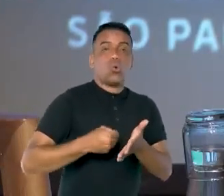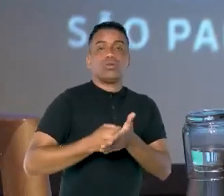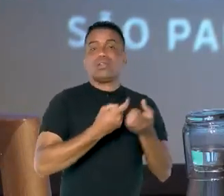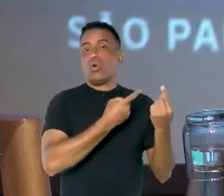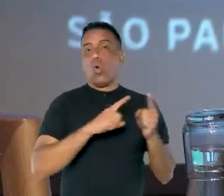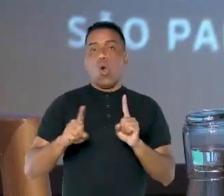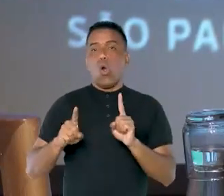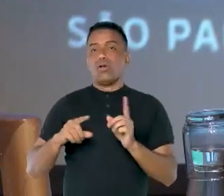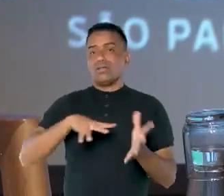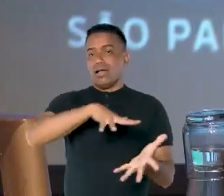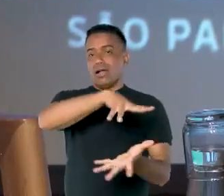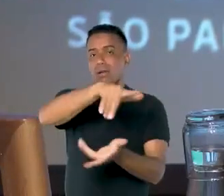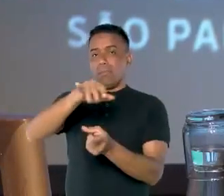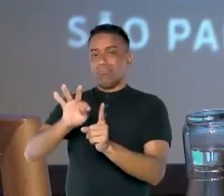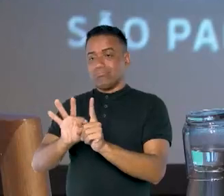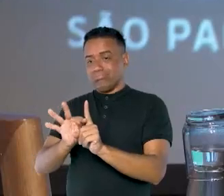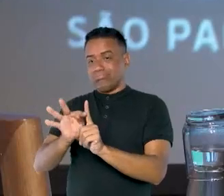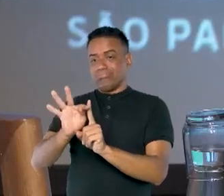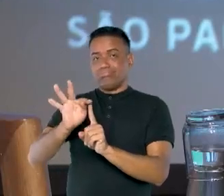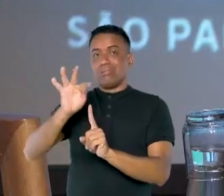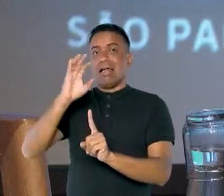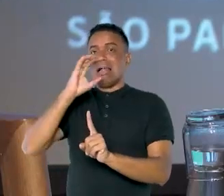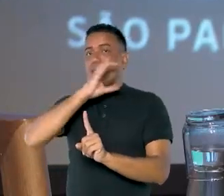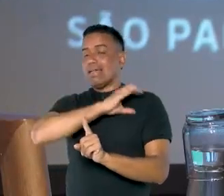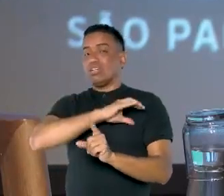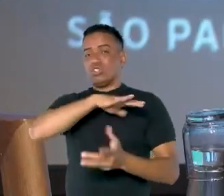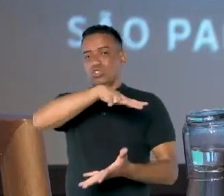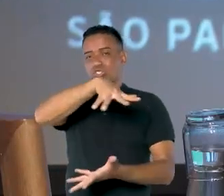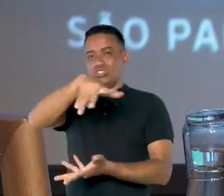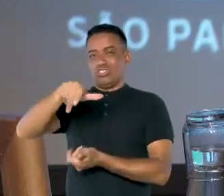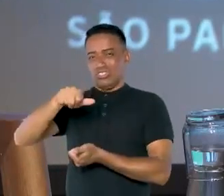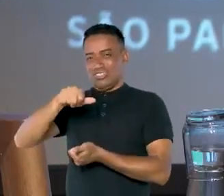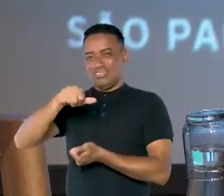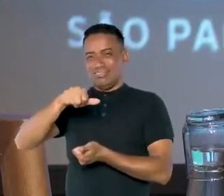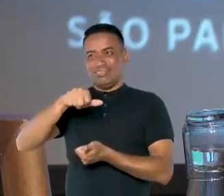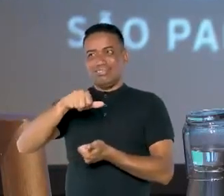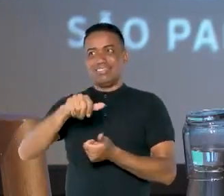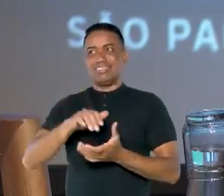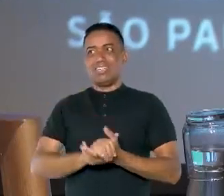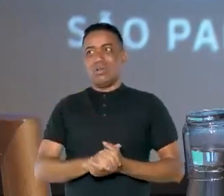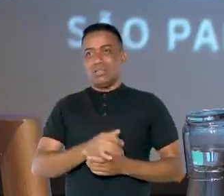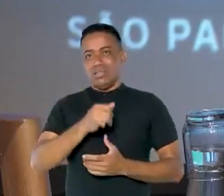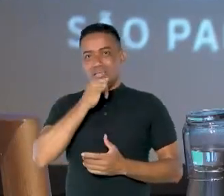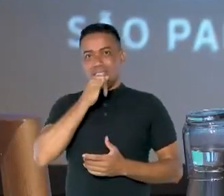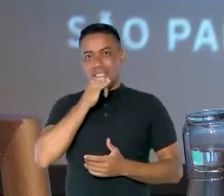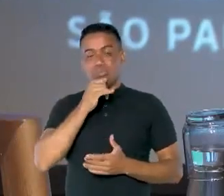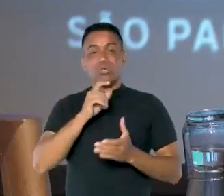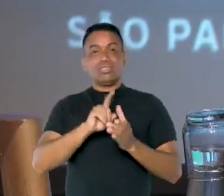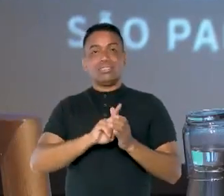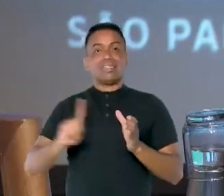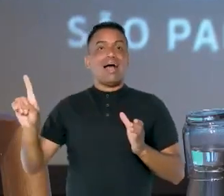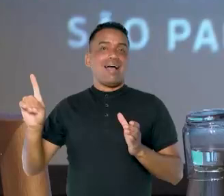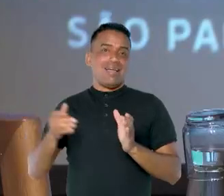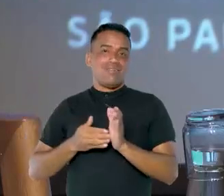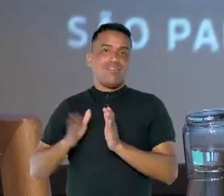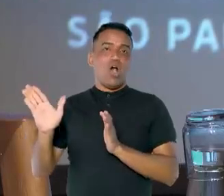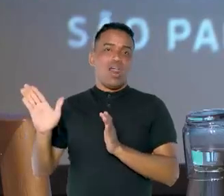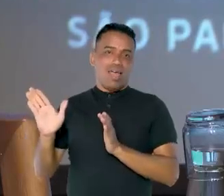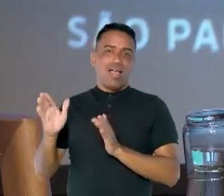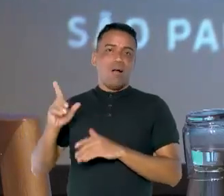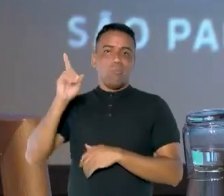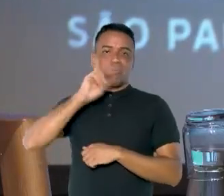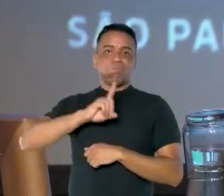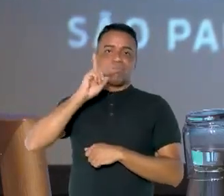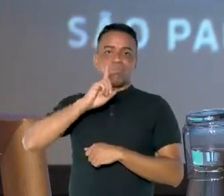global. Então, você tem um grande ator se demitindo, que é os Estados Unidos, e